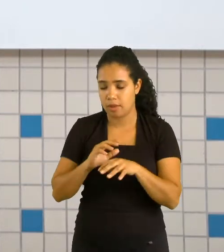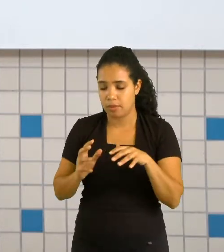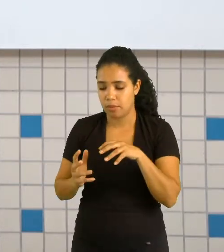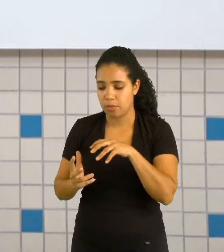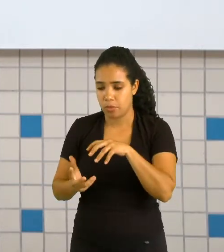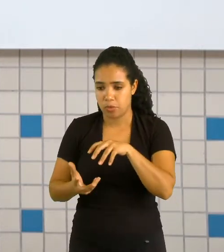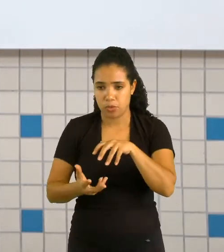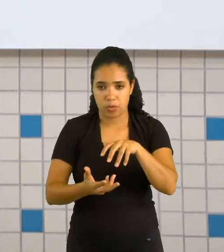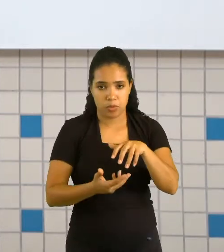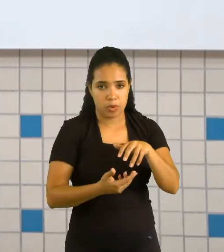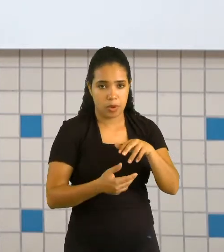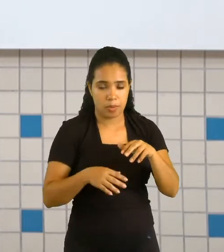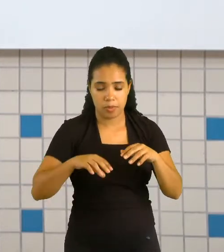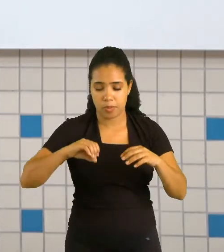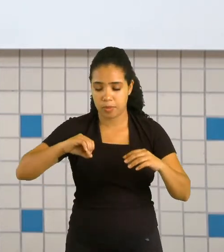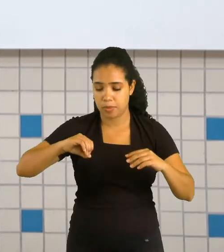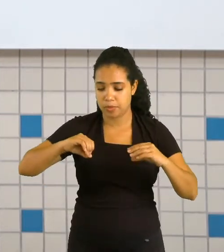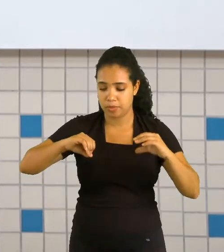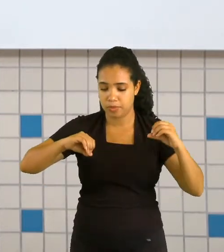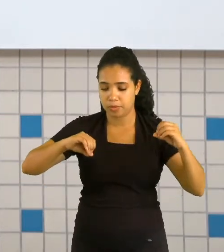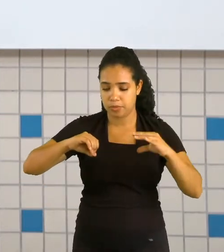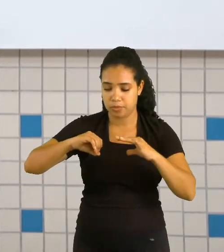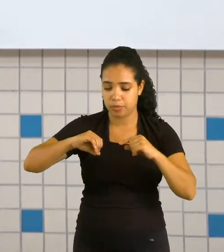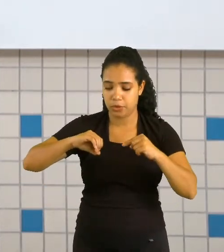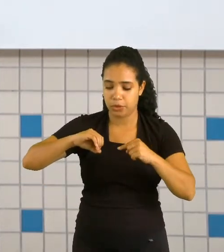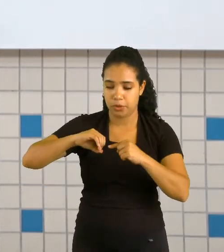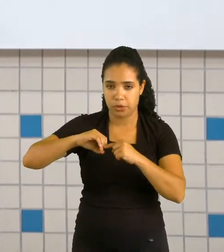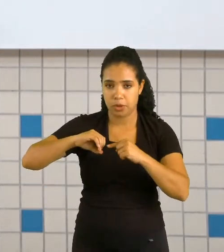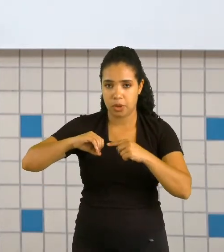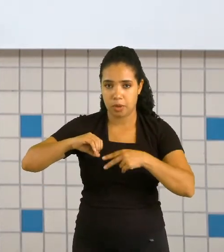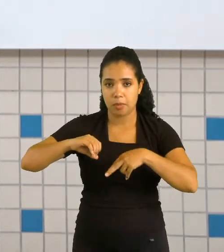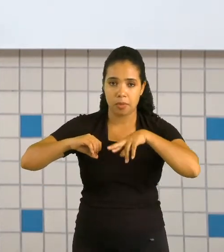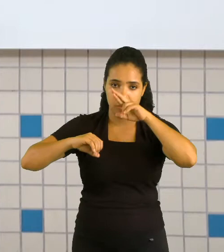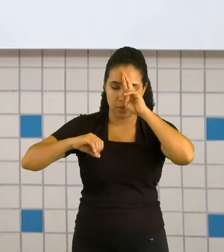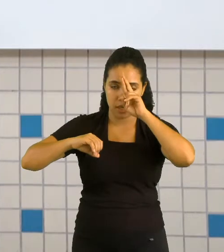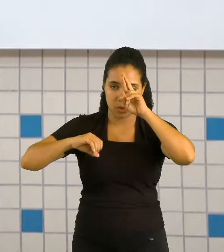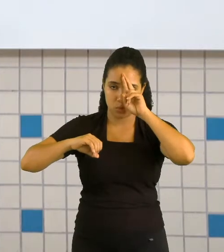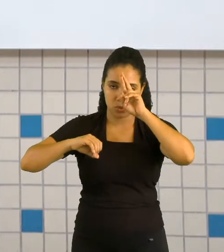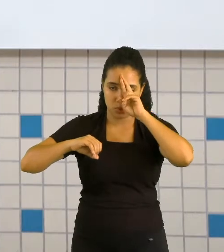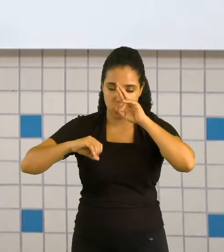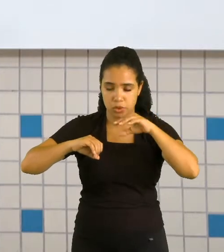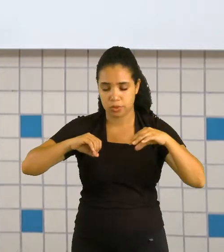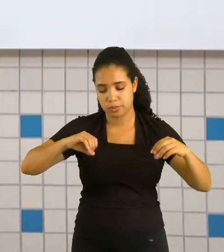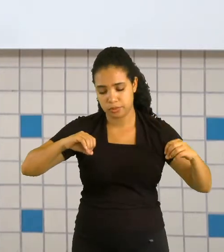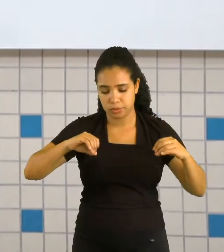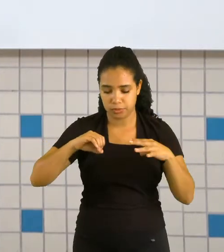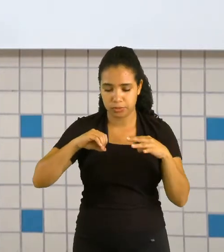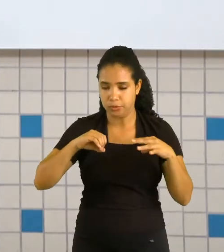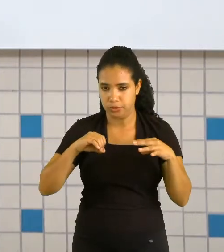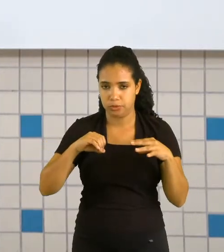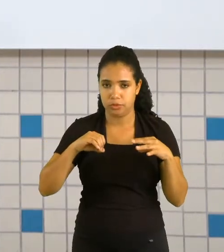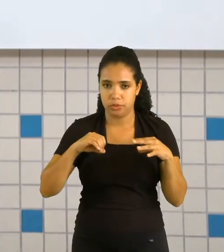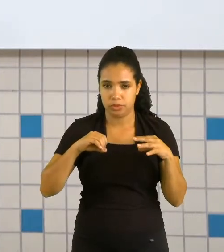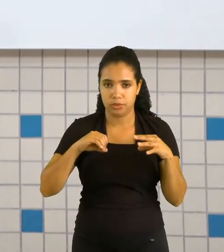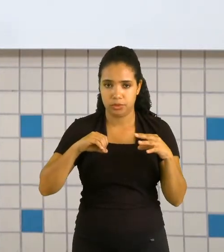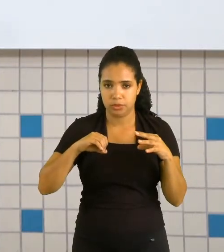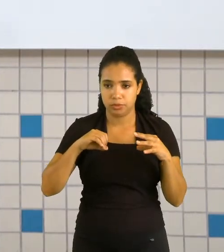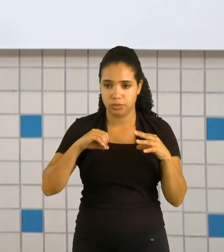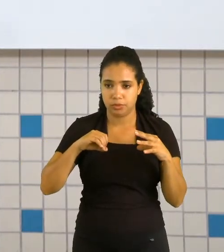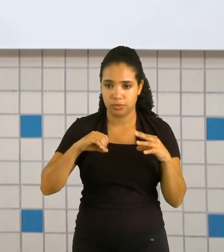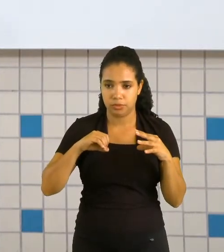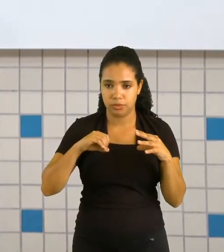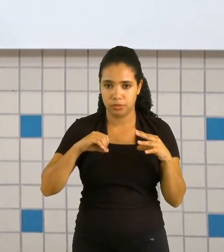vai ser meio-dia no local onde o Sol estiver iluminando